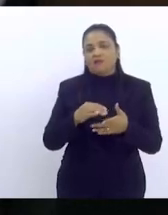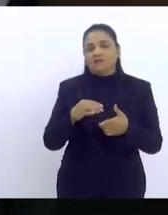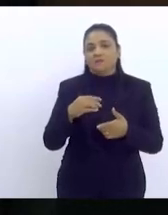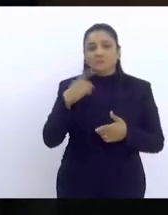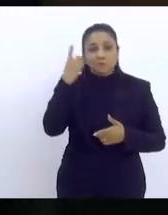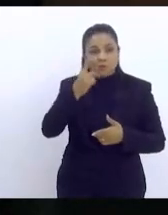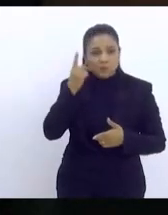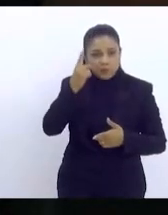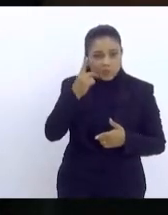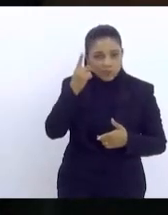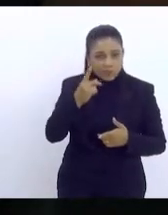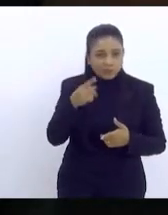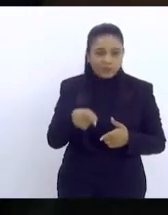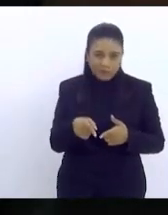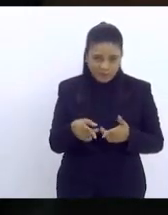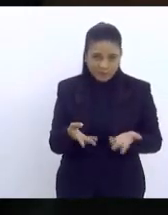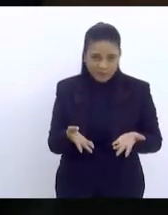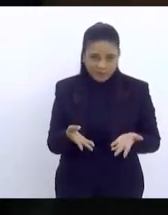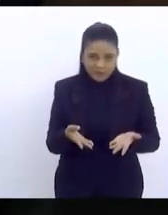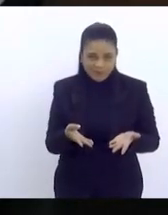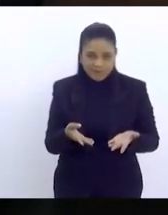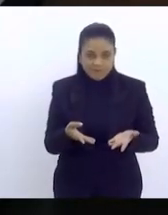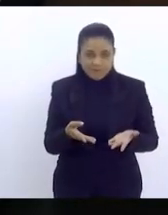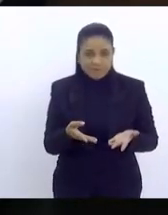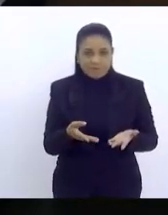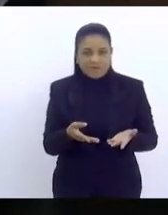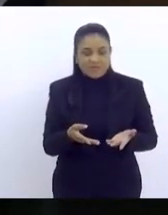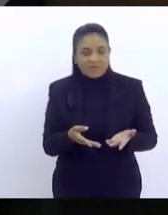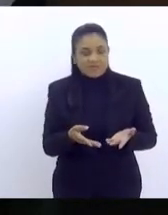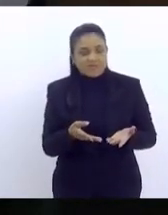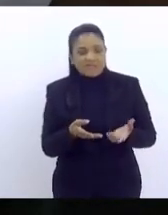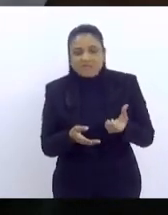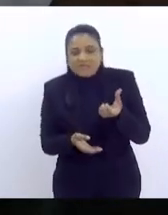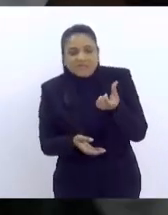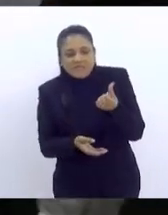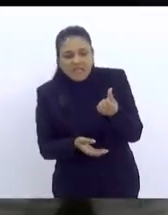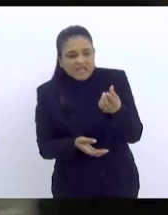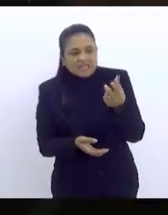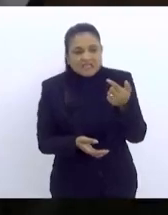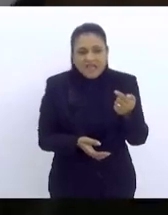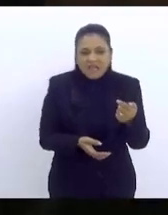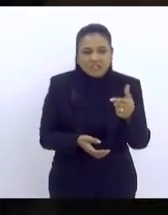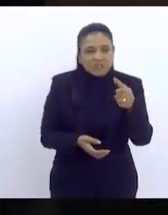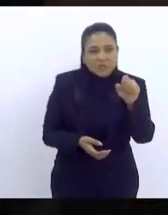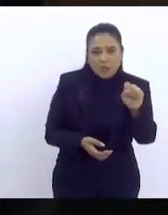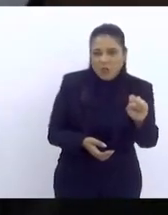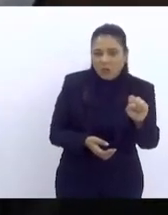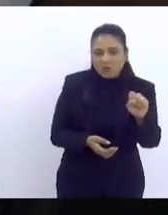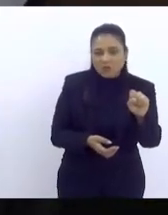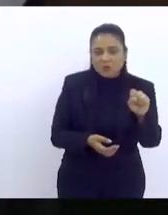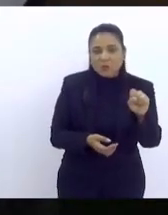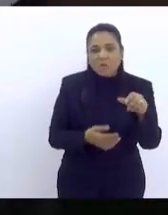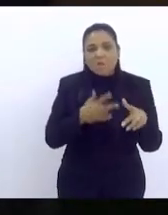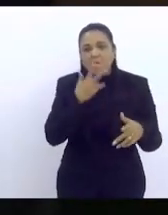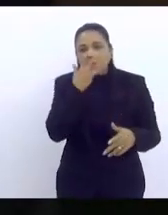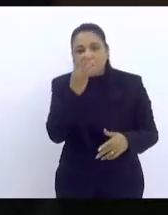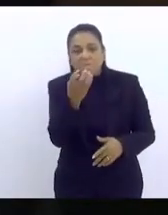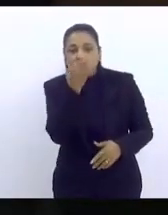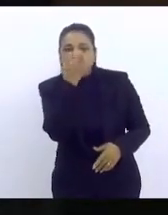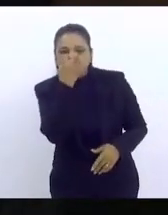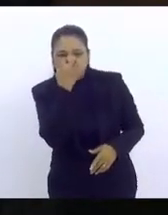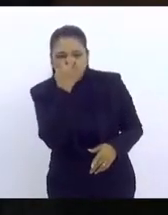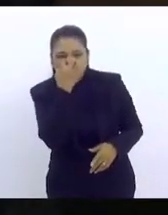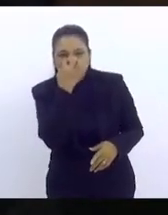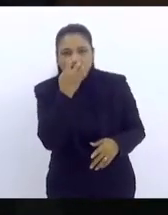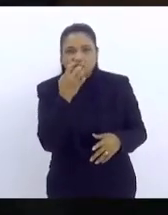de meia dúzia de de palhaço fantasiado de índio na verdade é essa onde a gente